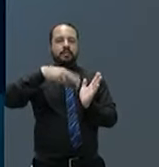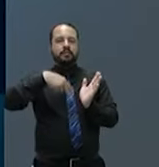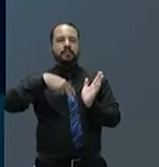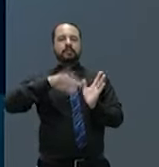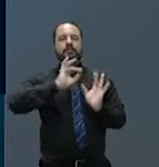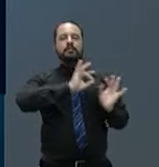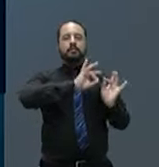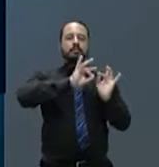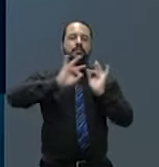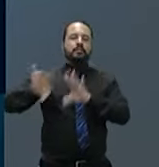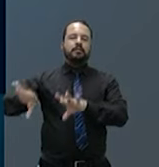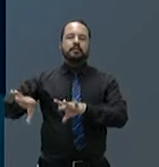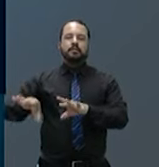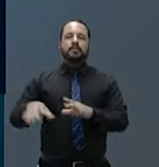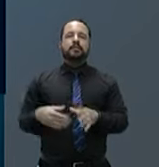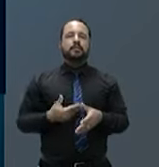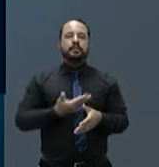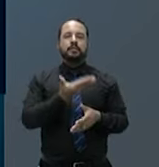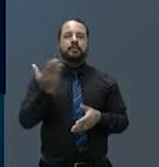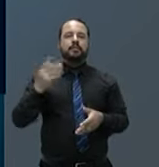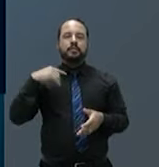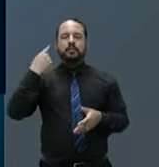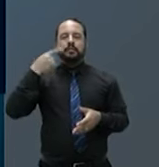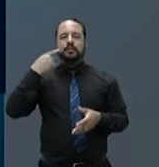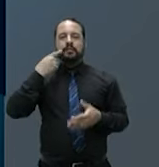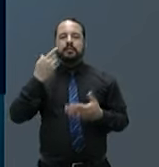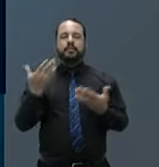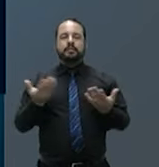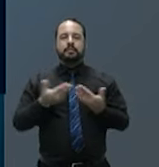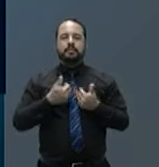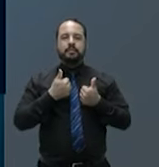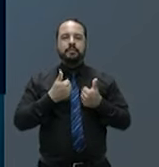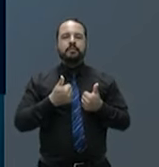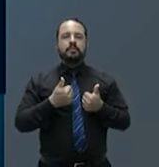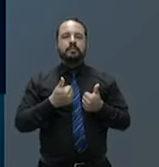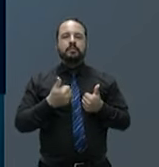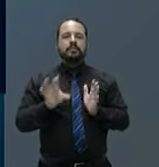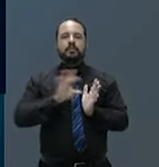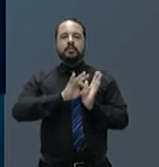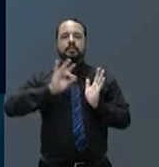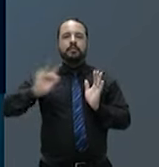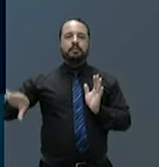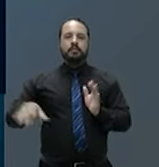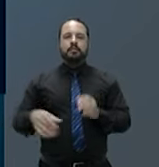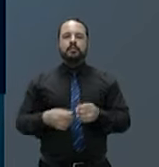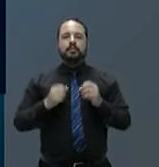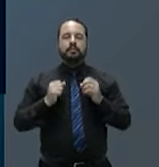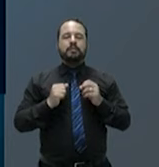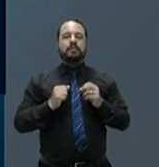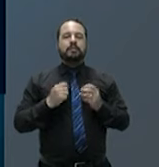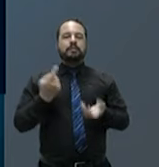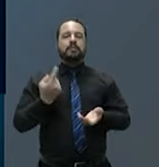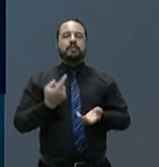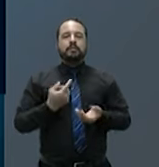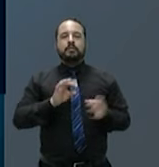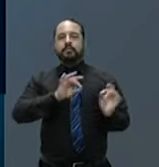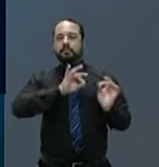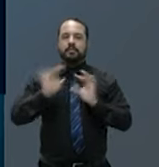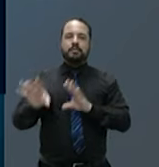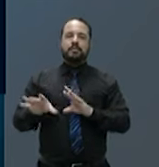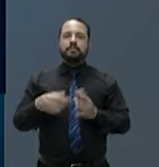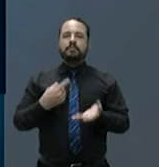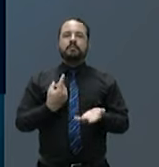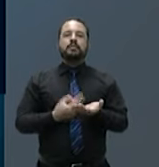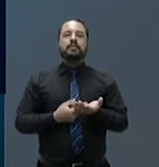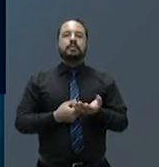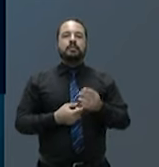Sim, excelência. Aos eminentes advogados? Sim. Pois não, excelência. Por parte da doutora Rebeca. Querida, sim. O doutor Rafael já, né? E doutora